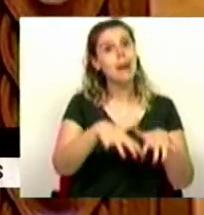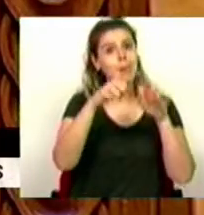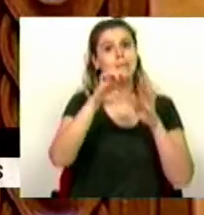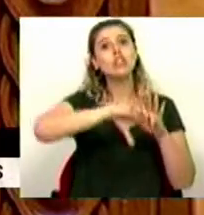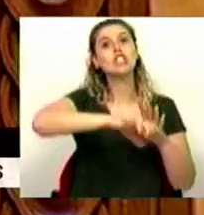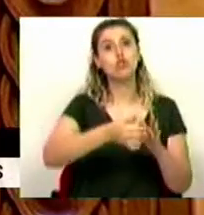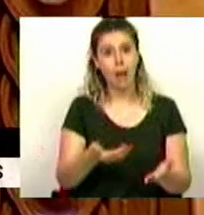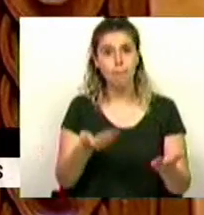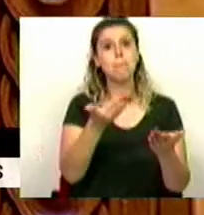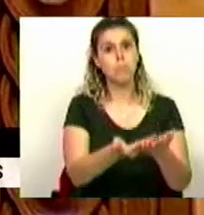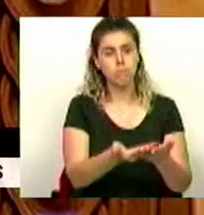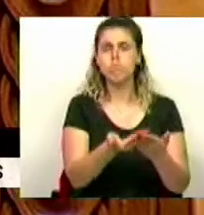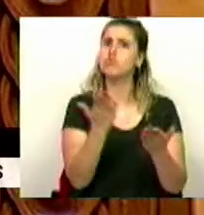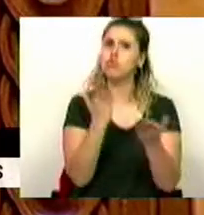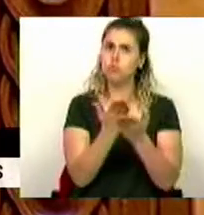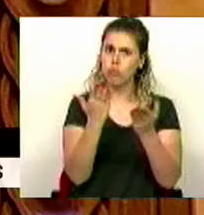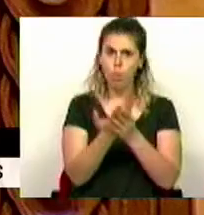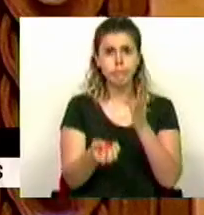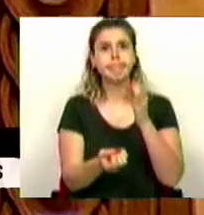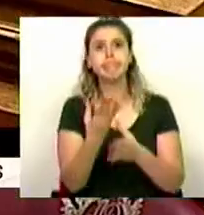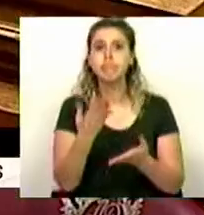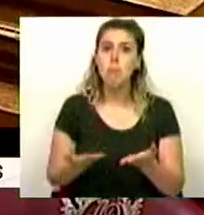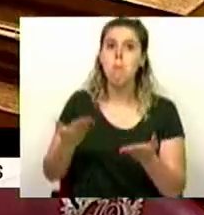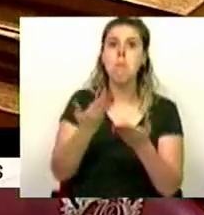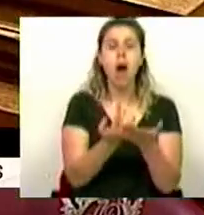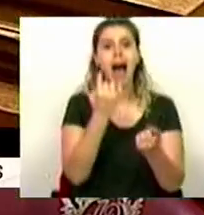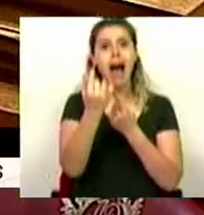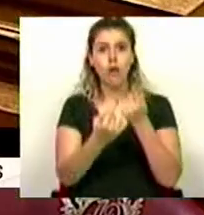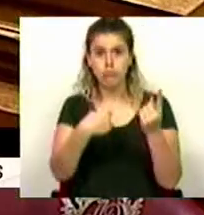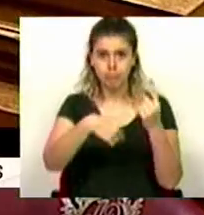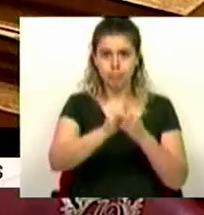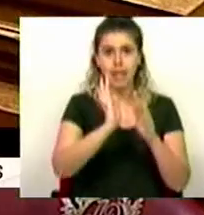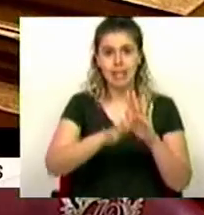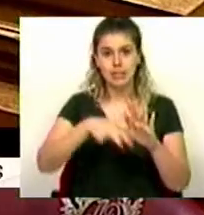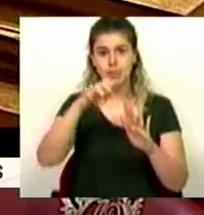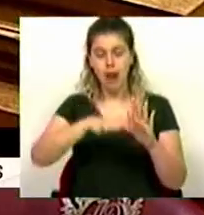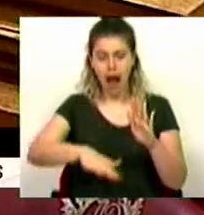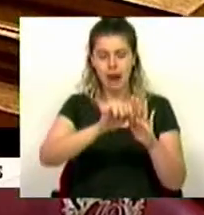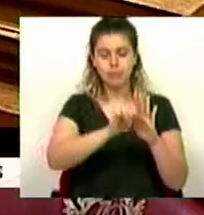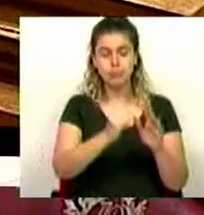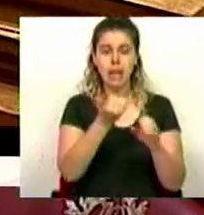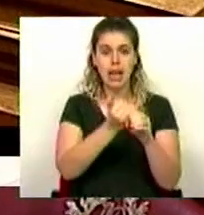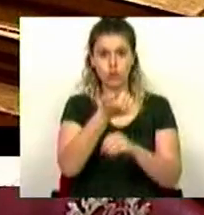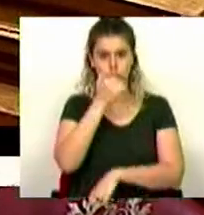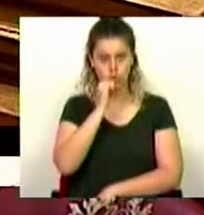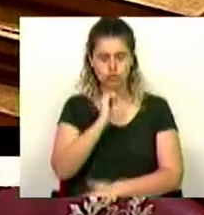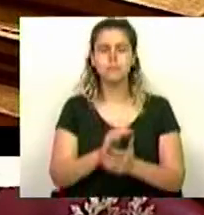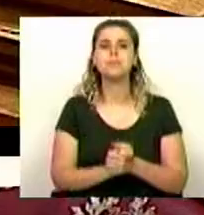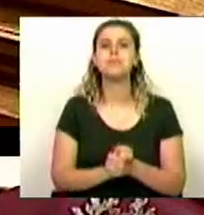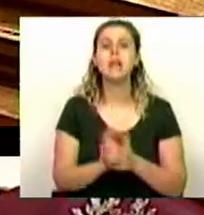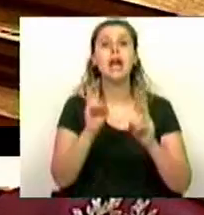no Parlamento Regional propôs. Portanto, estudou, elaborou propostas, algumas foram à Assembleia Legislativa da Região Autónoma dos Açores.